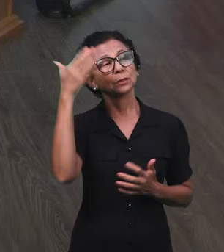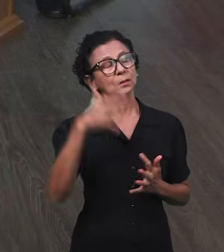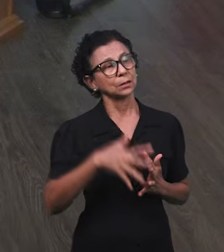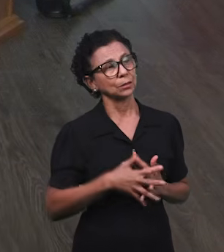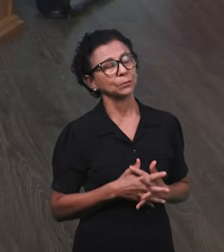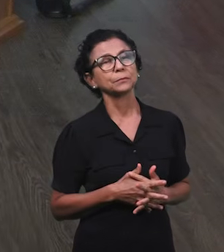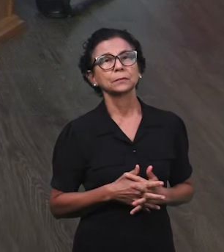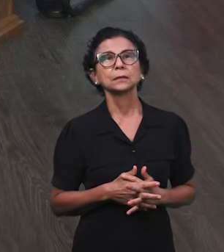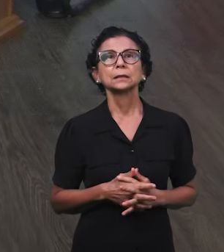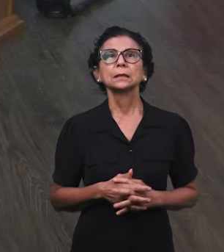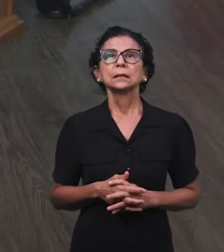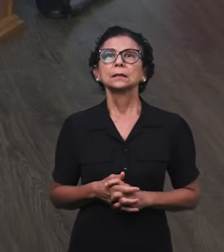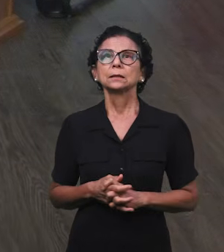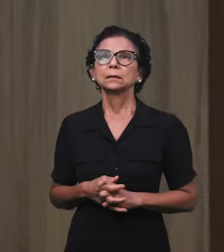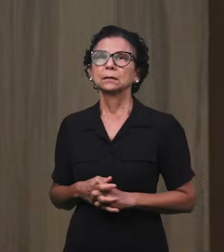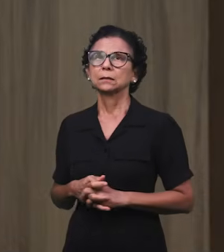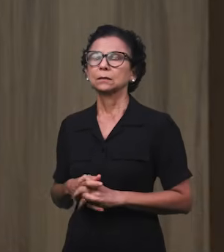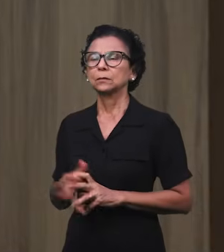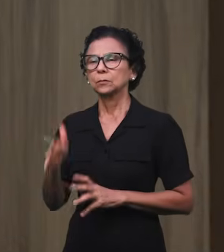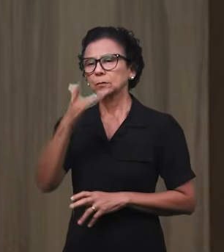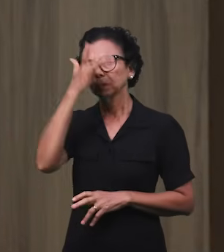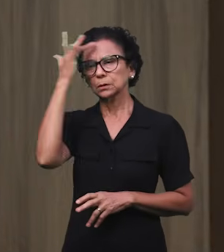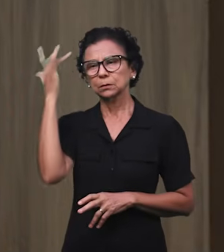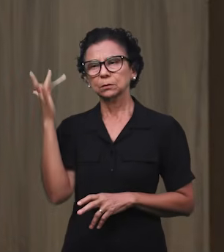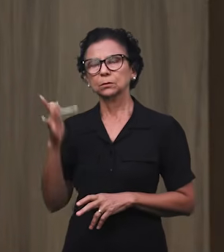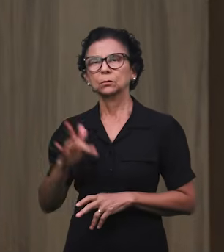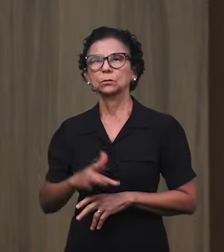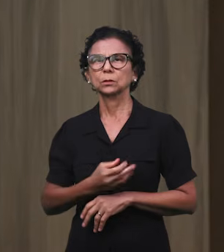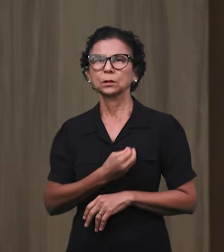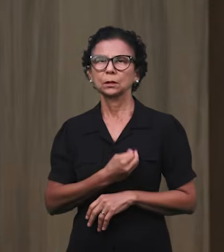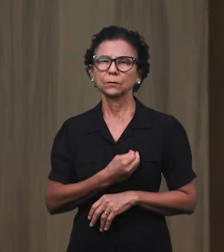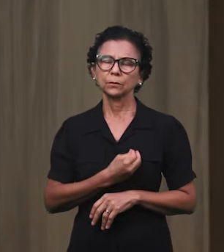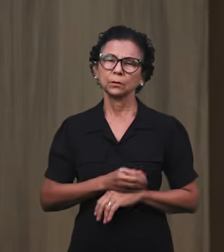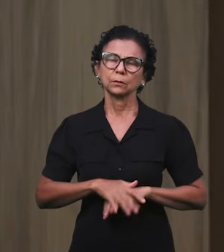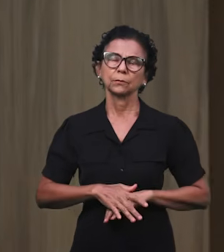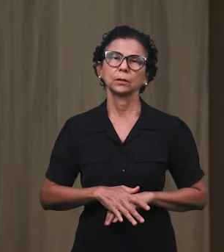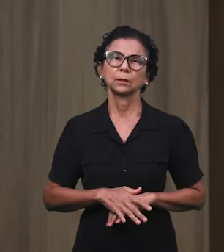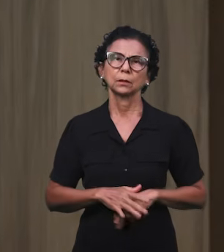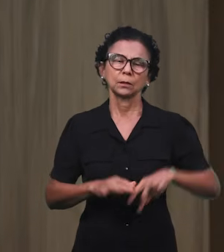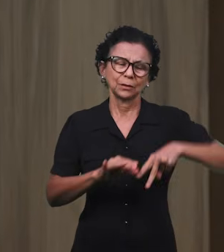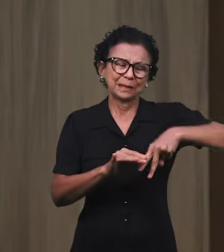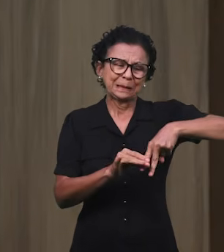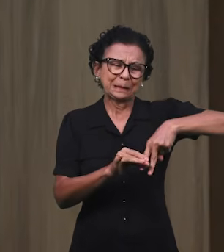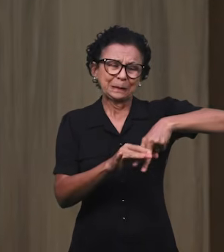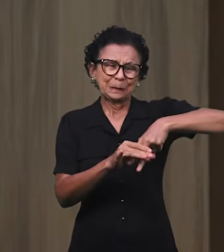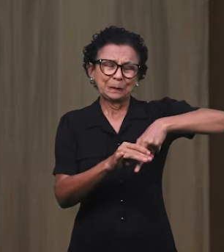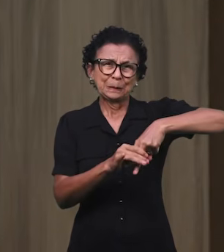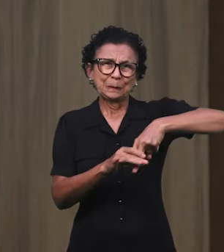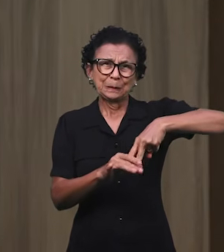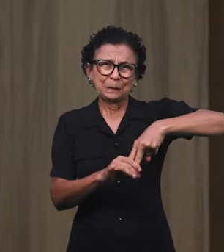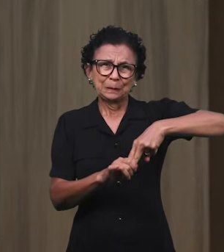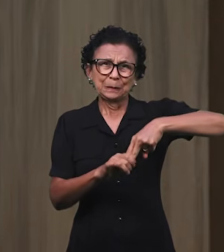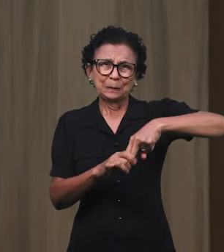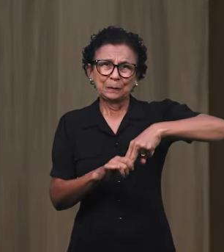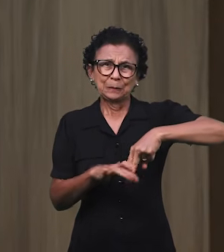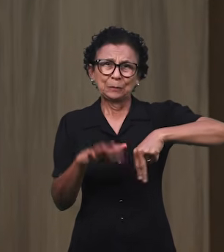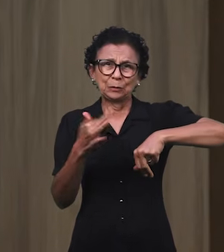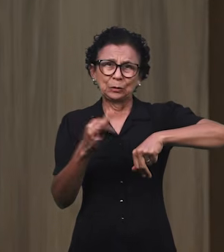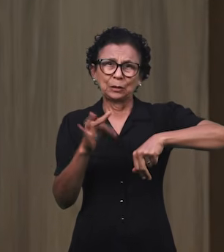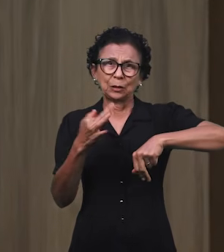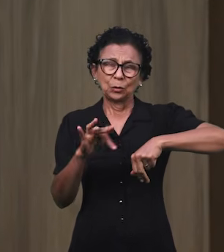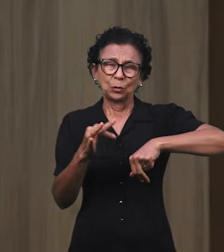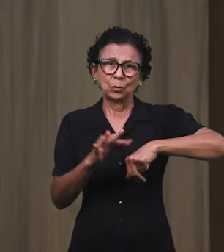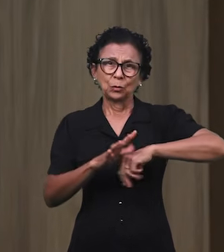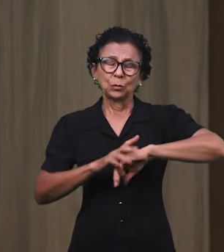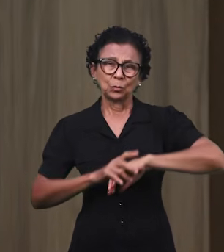especialmente relevante para quem vive com a fibromialgia ou com dores graves, crônicas, né? E o